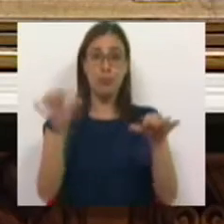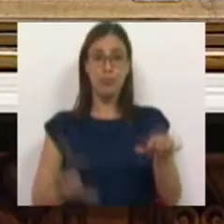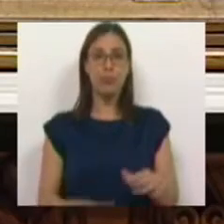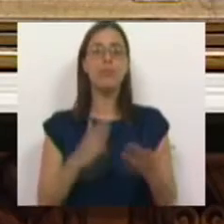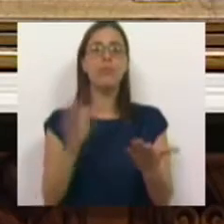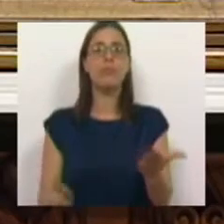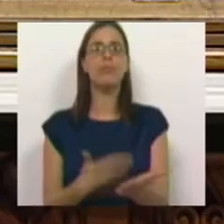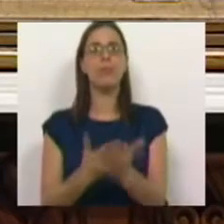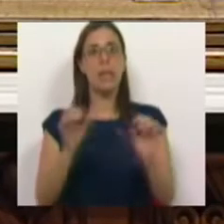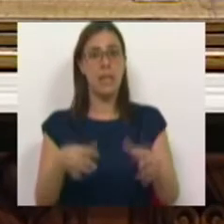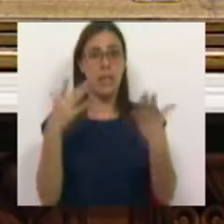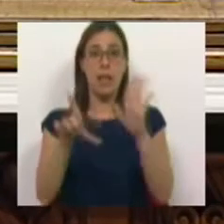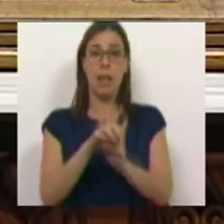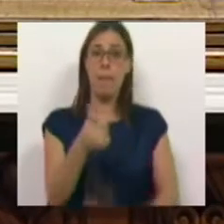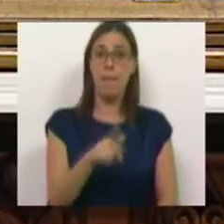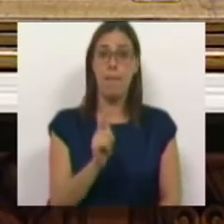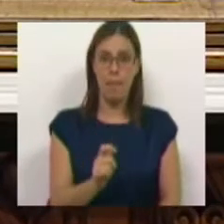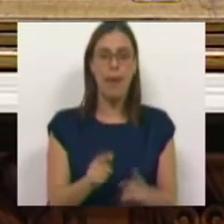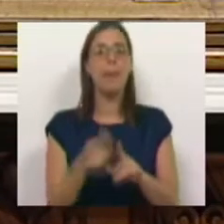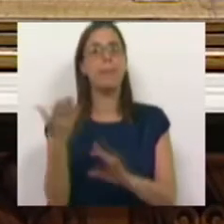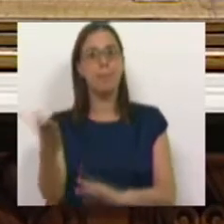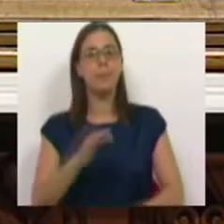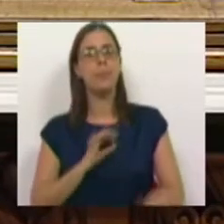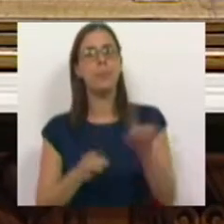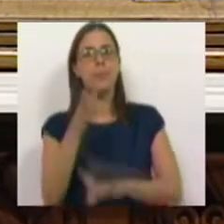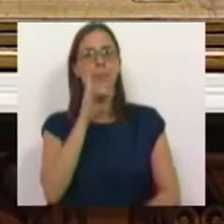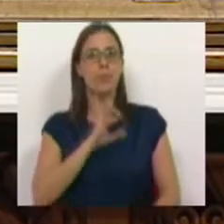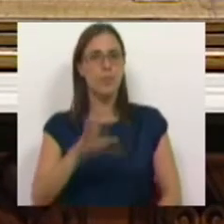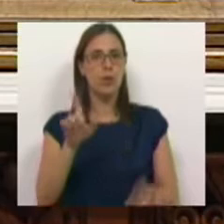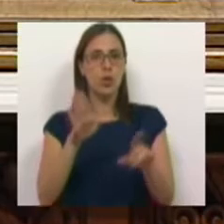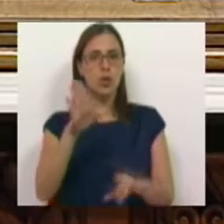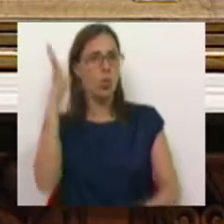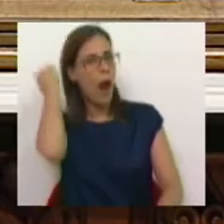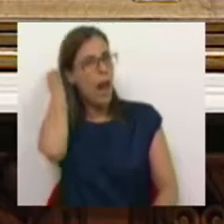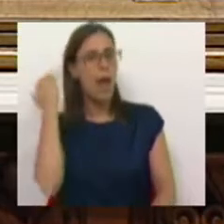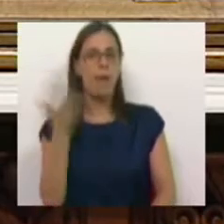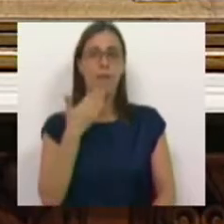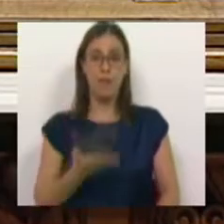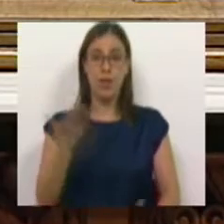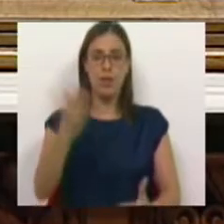administração e para a apresentação da iniciativa legislativa do Bloco de Esquerda, tem a palavra a senhora deputada Joana Mortágua. Se faz favor.